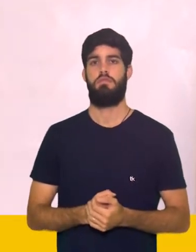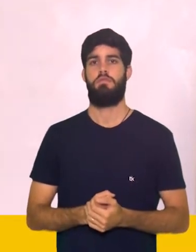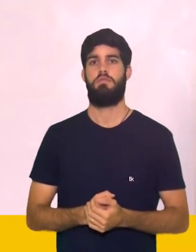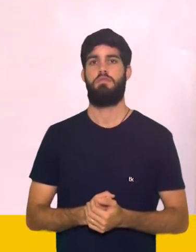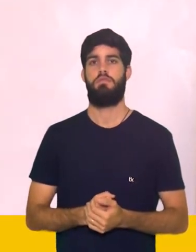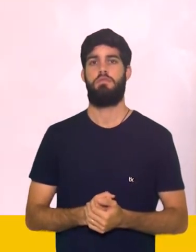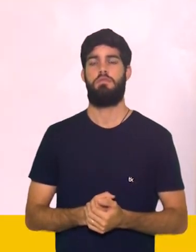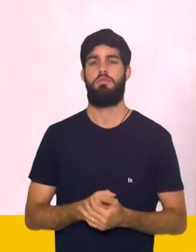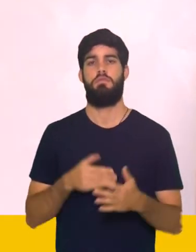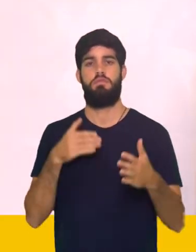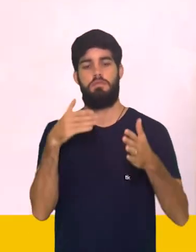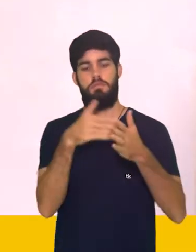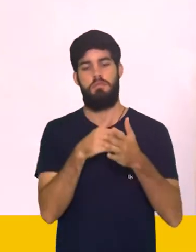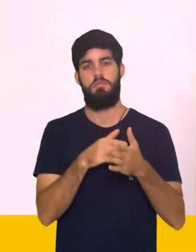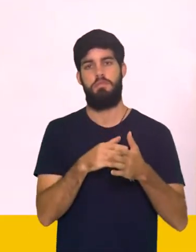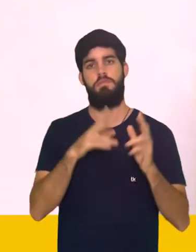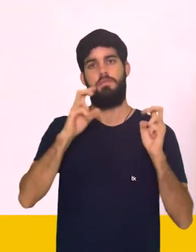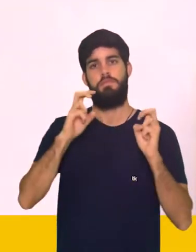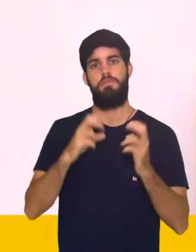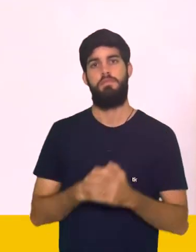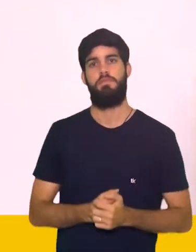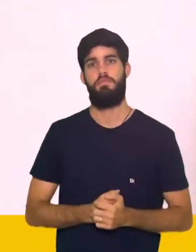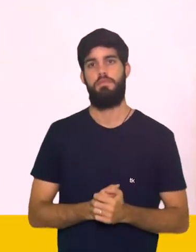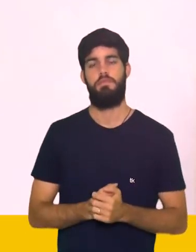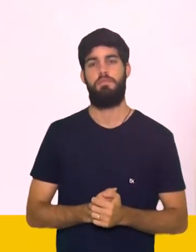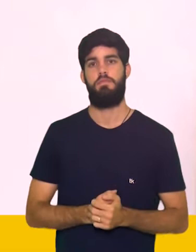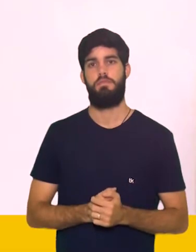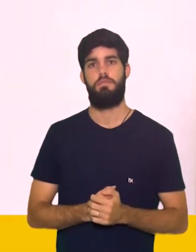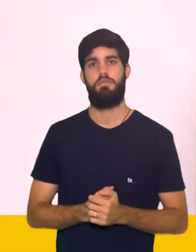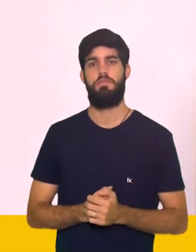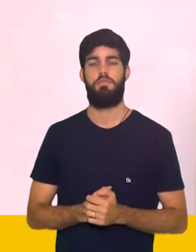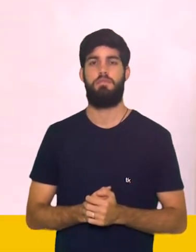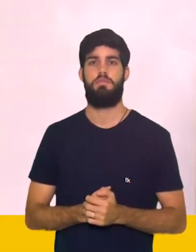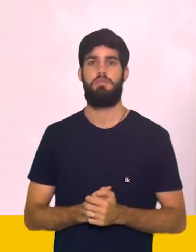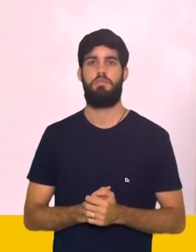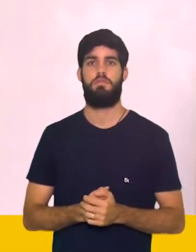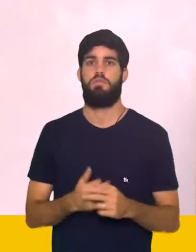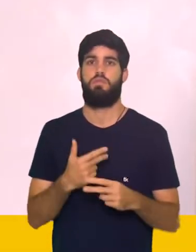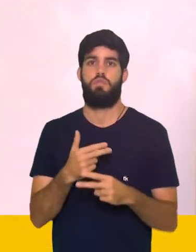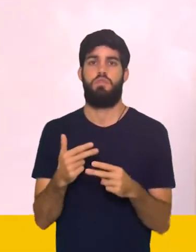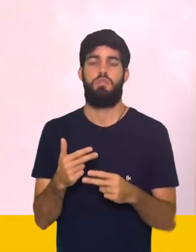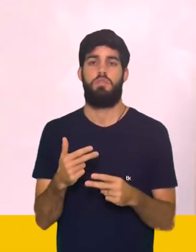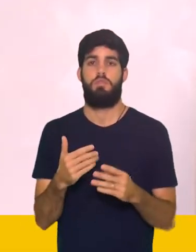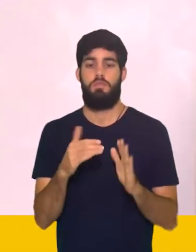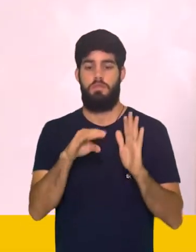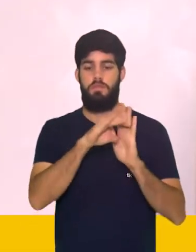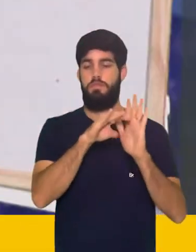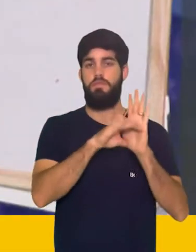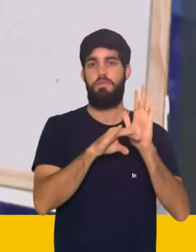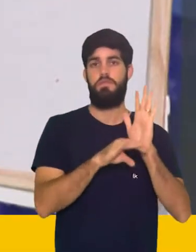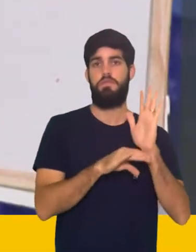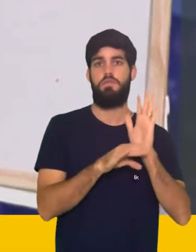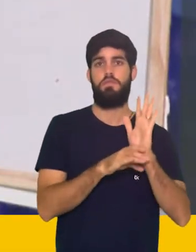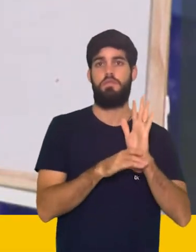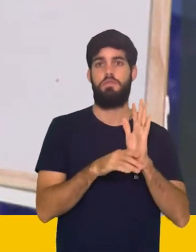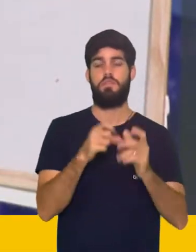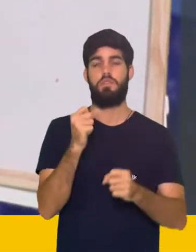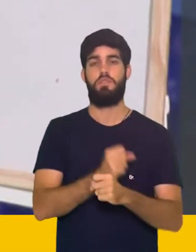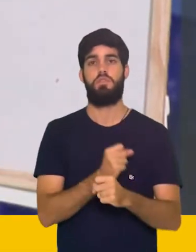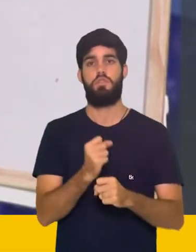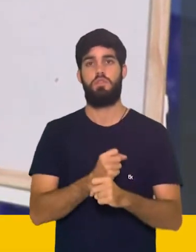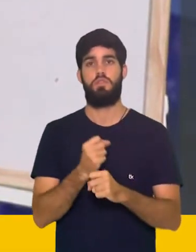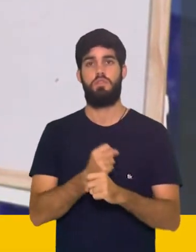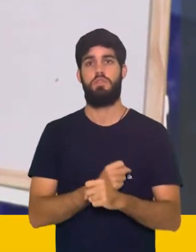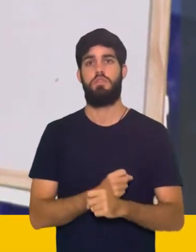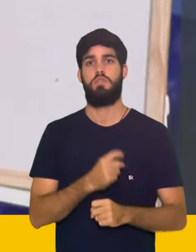delimitar o tema, porque são ordens que você está dando para a sua construção mental, para você